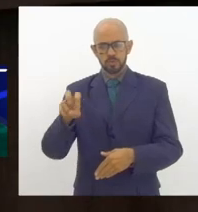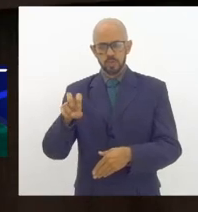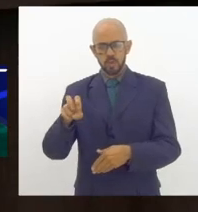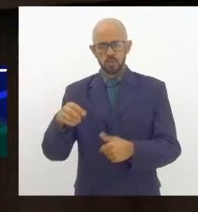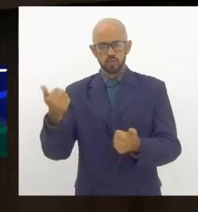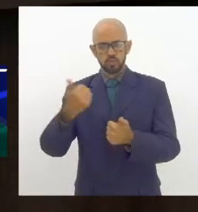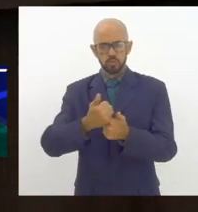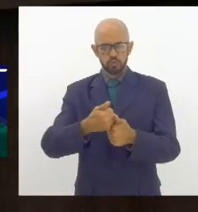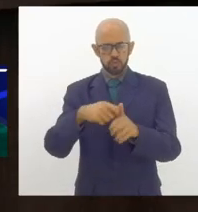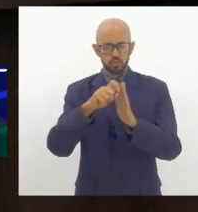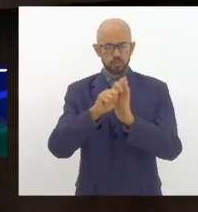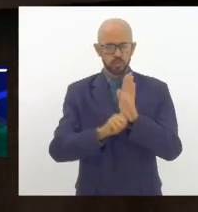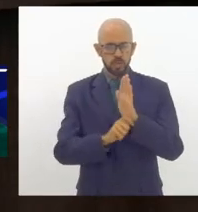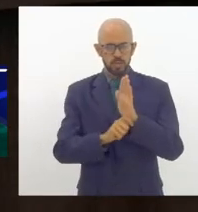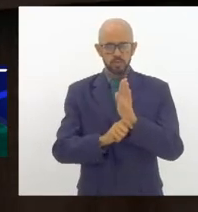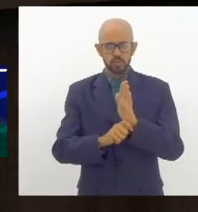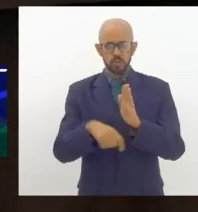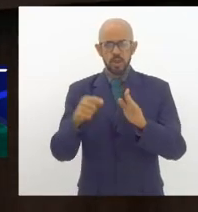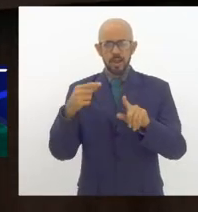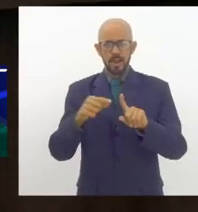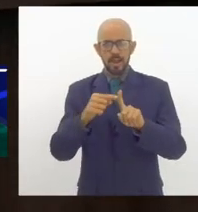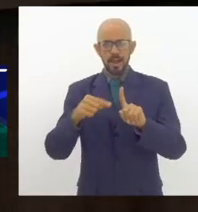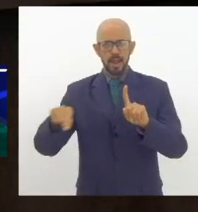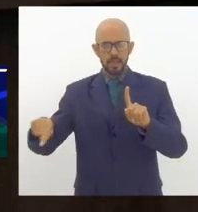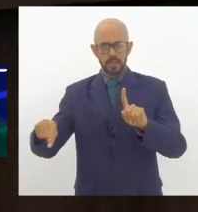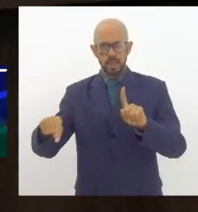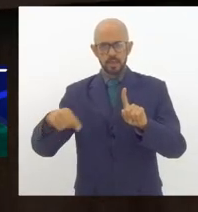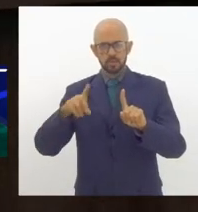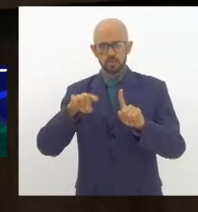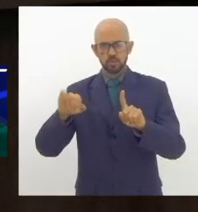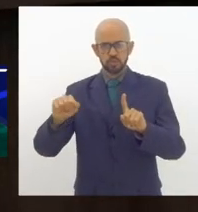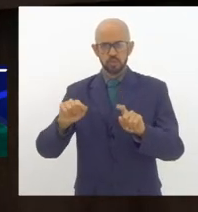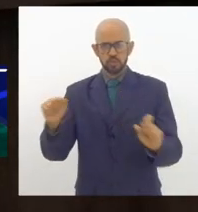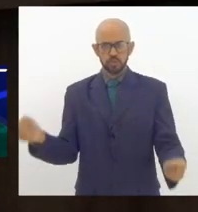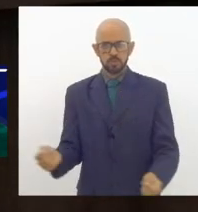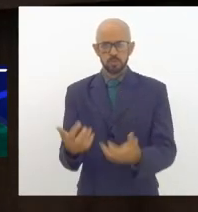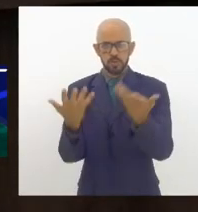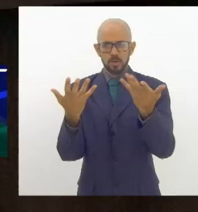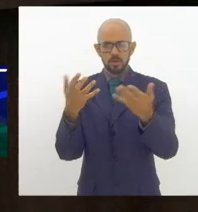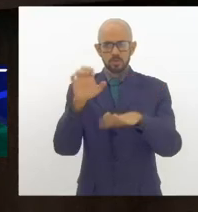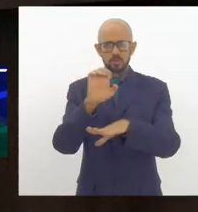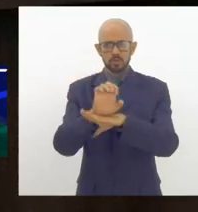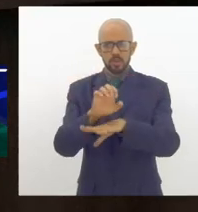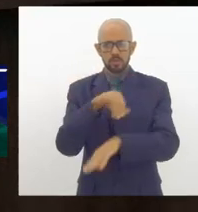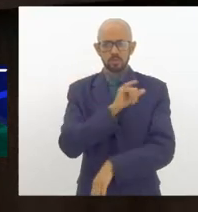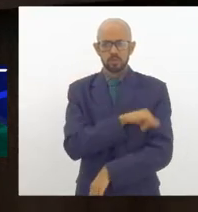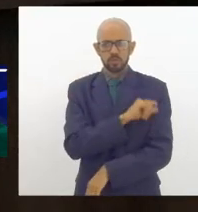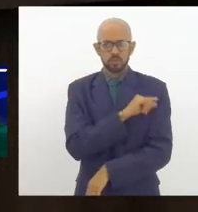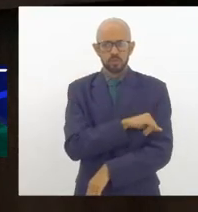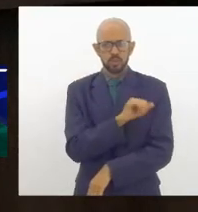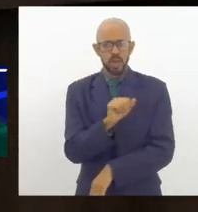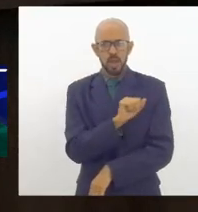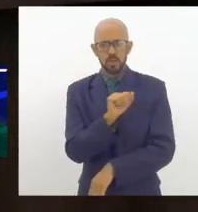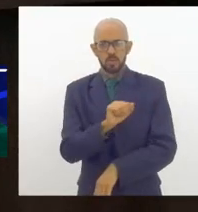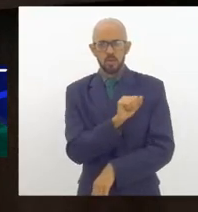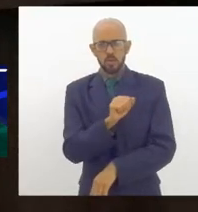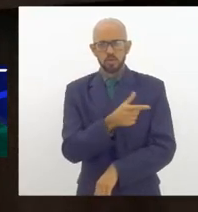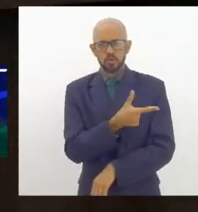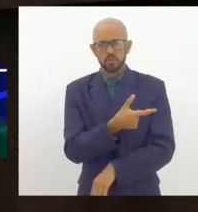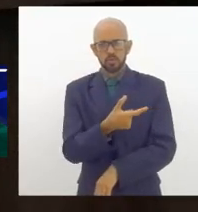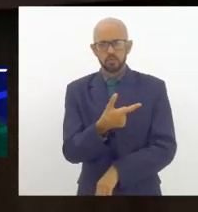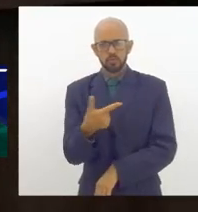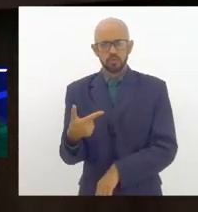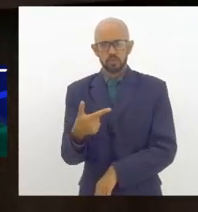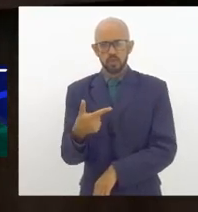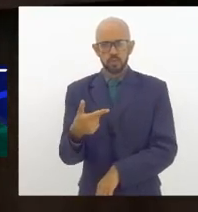a seguinte redação anexo calendário de datas comemorativas do Estado do Rio de Janeiro agosto 22